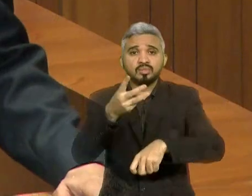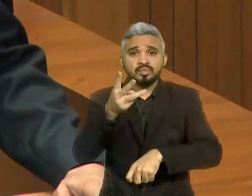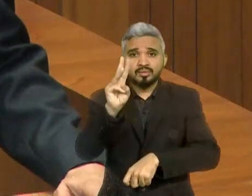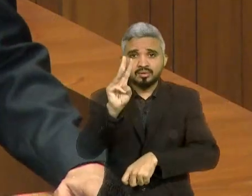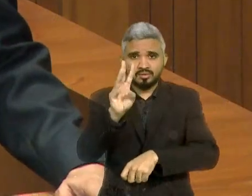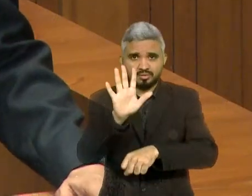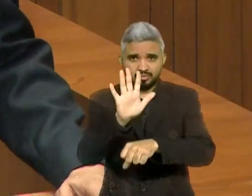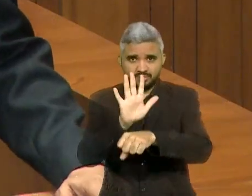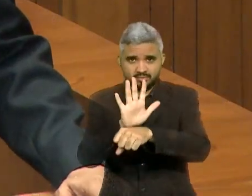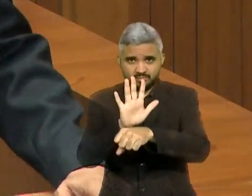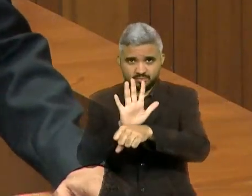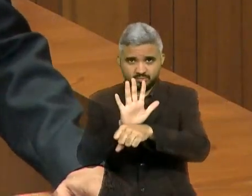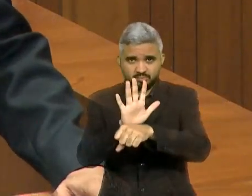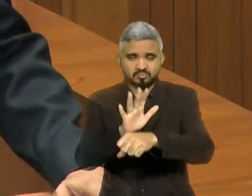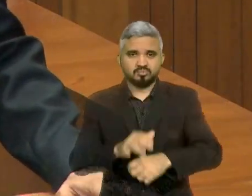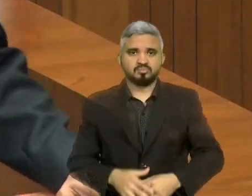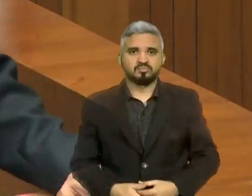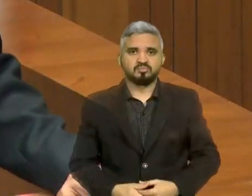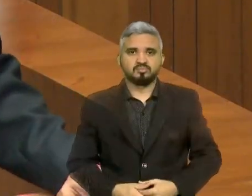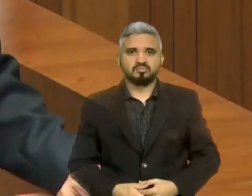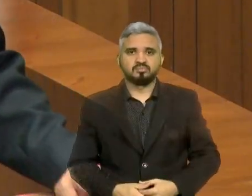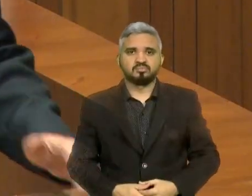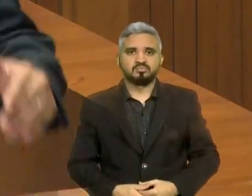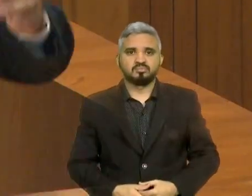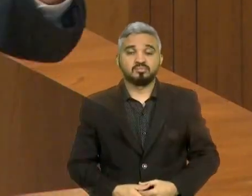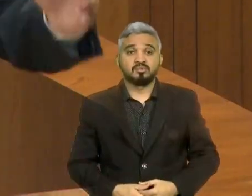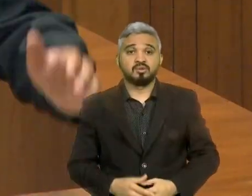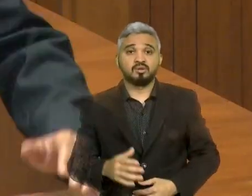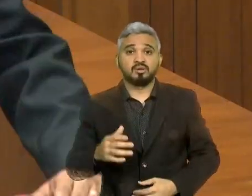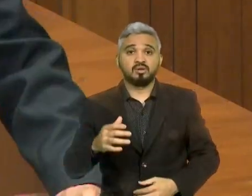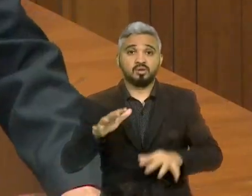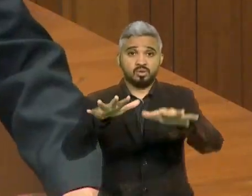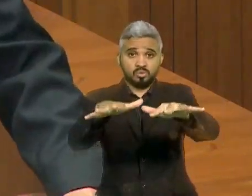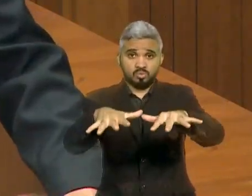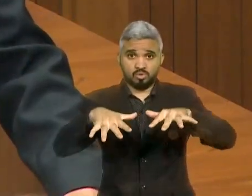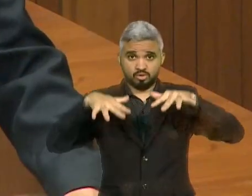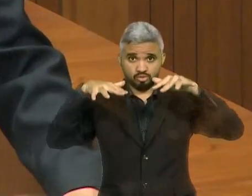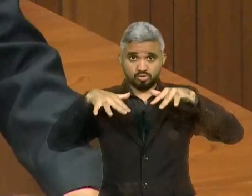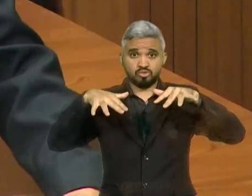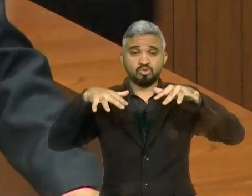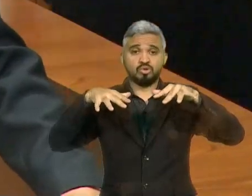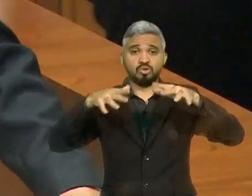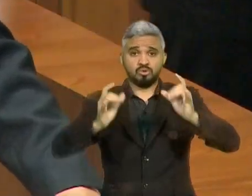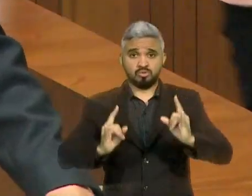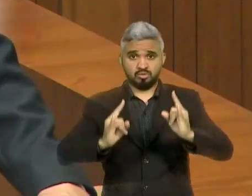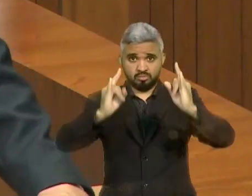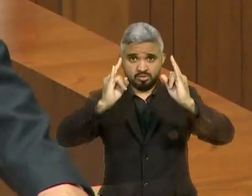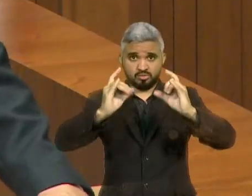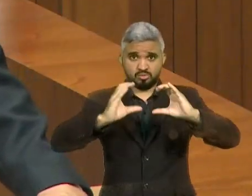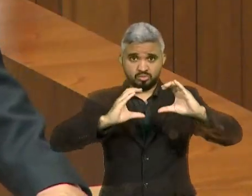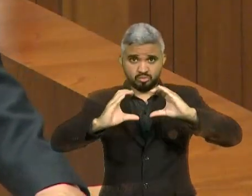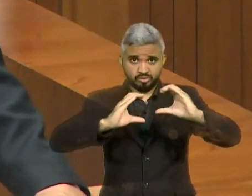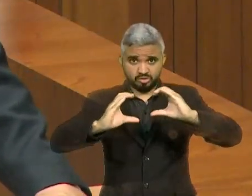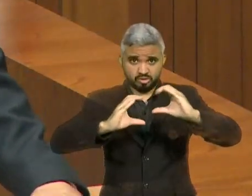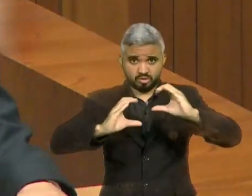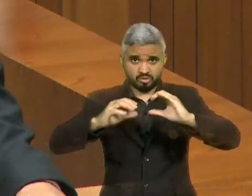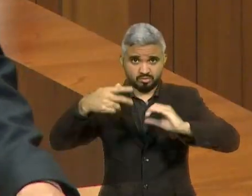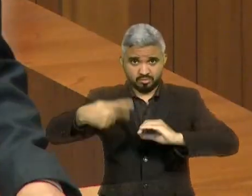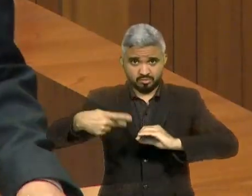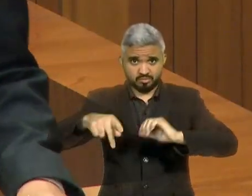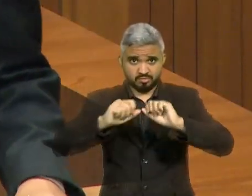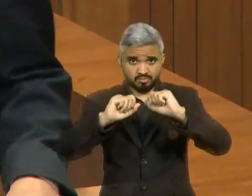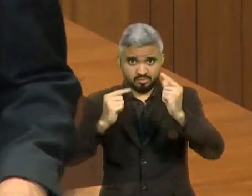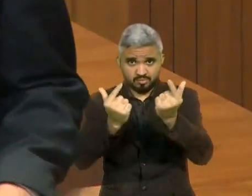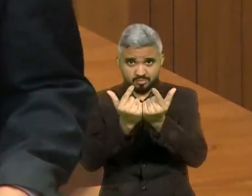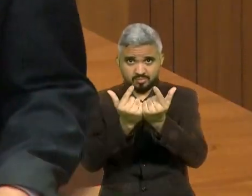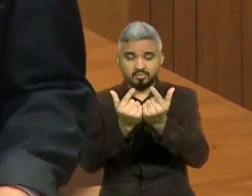plenário do Complexo de Comunicação, na verdade, no auditório do Complexo de Comunicação desta casa, desta Assembleia, a gente vai